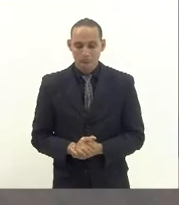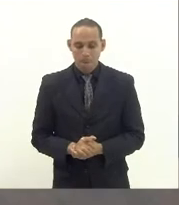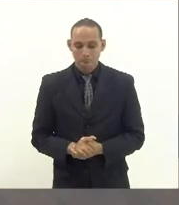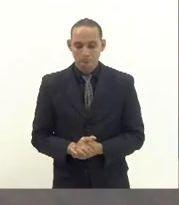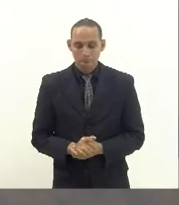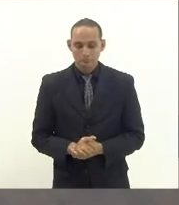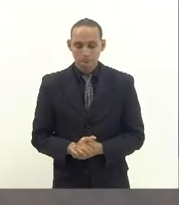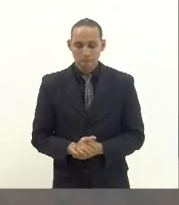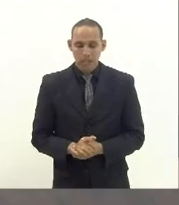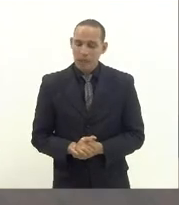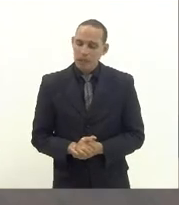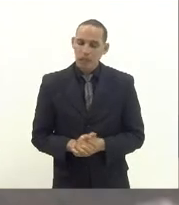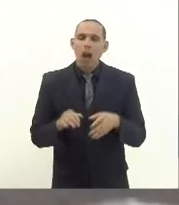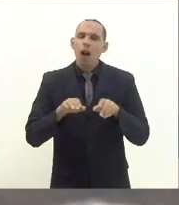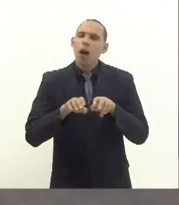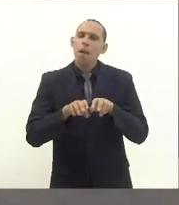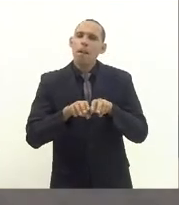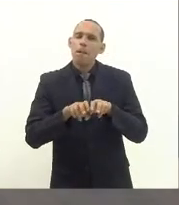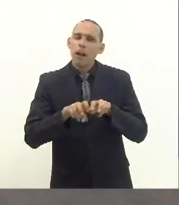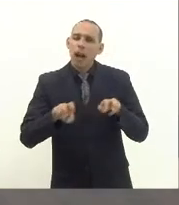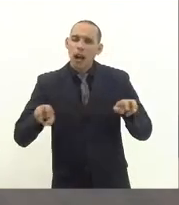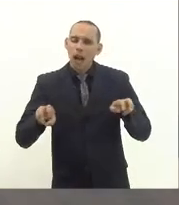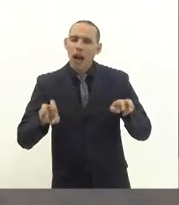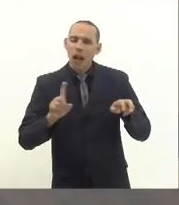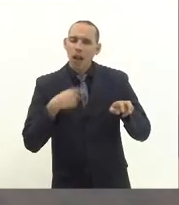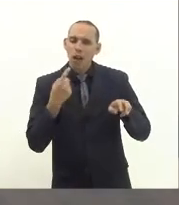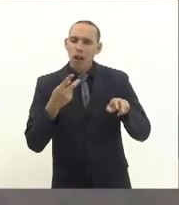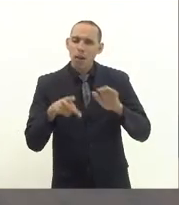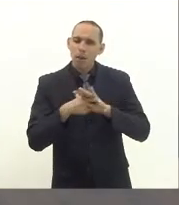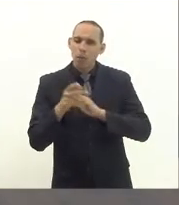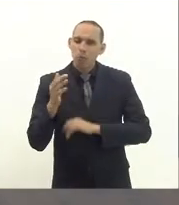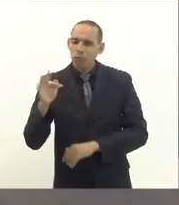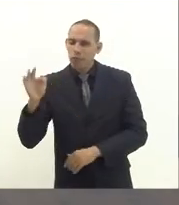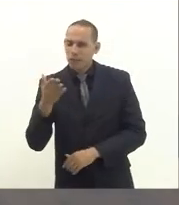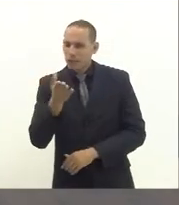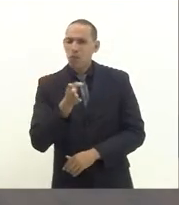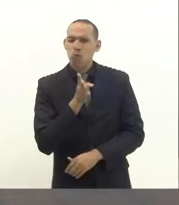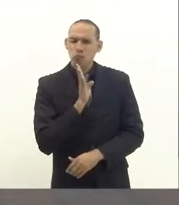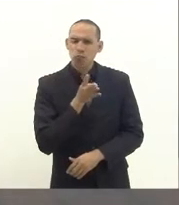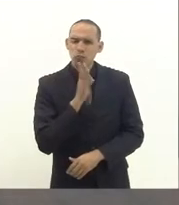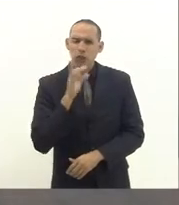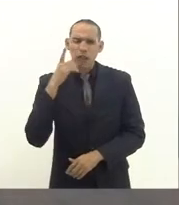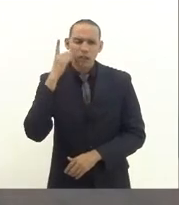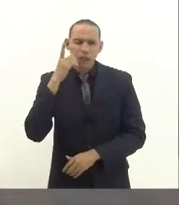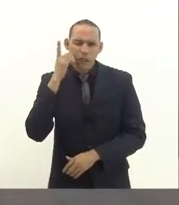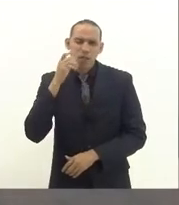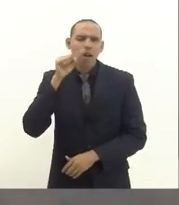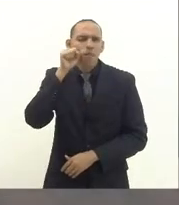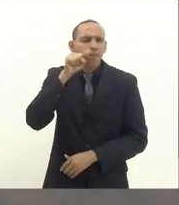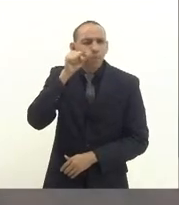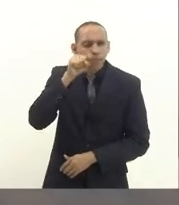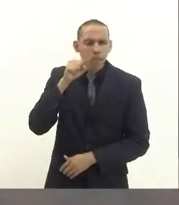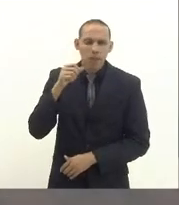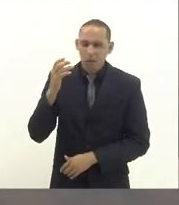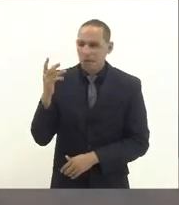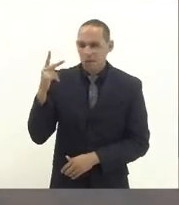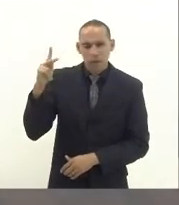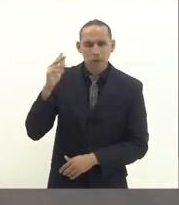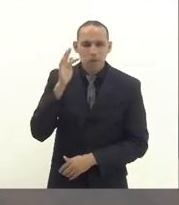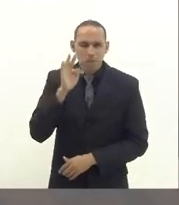a nossa bancada Federal que o senhor reconhece diversos deputados e senadores